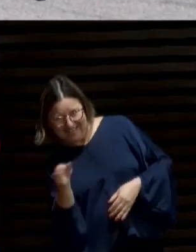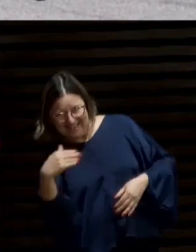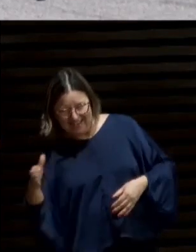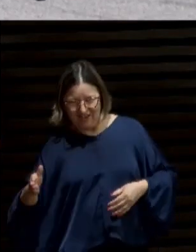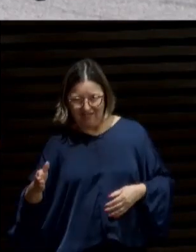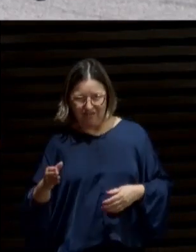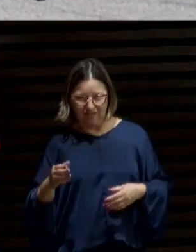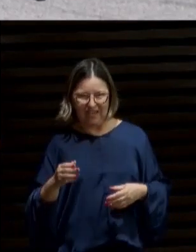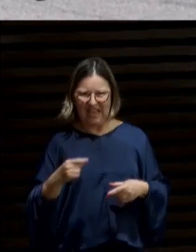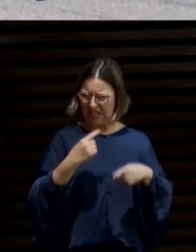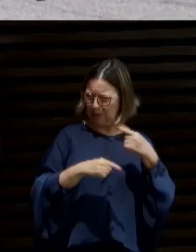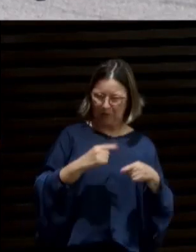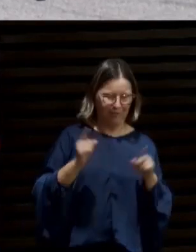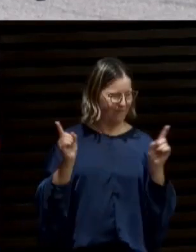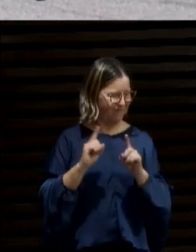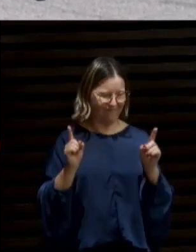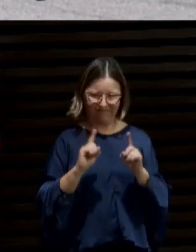Eles jogam frescobol.